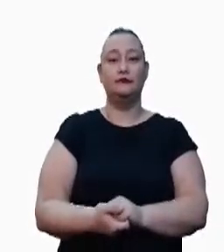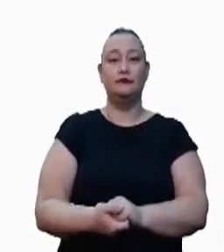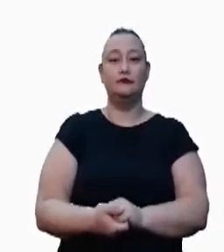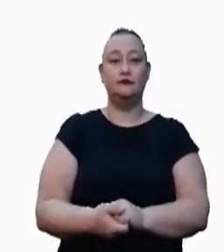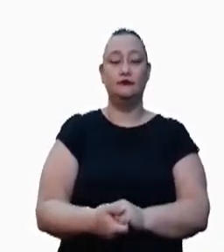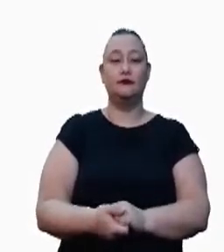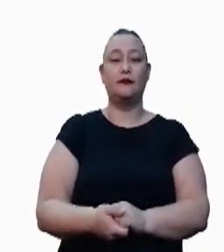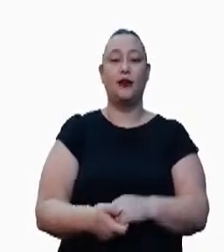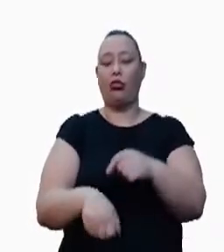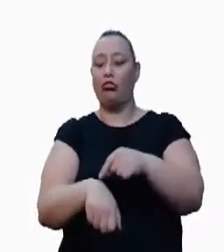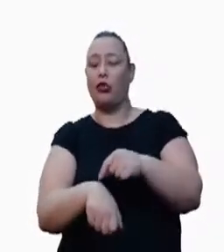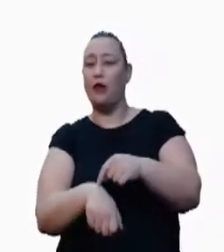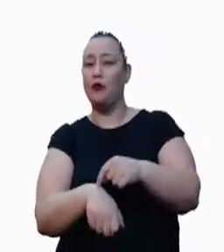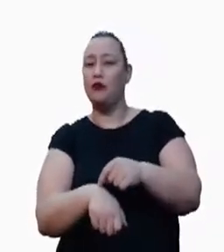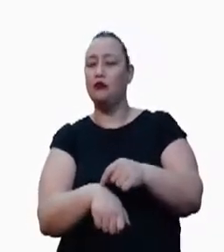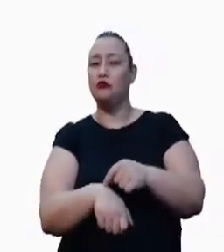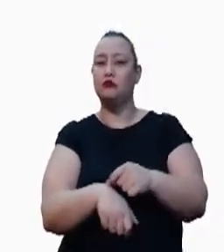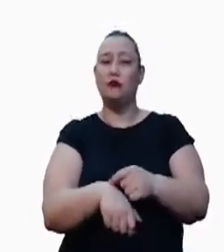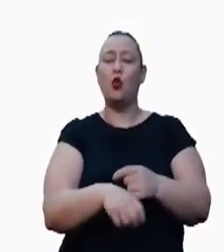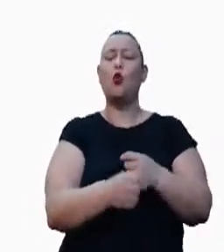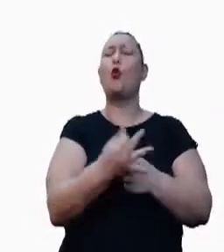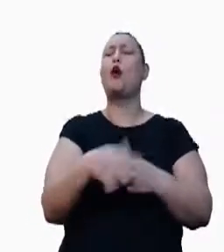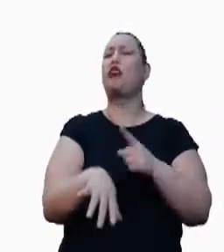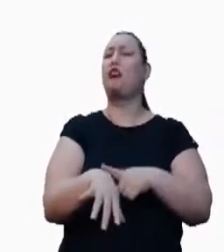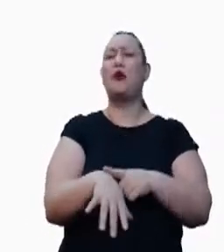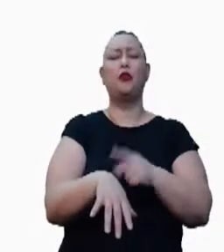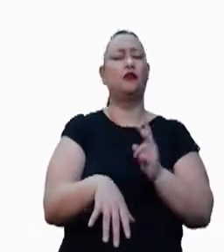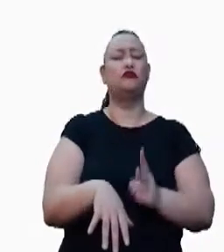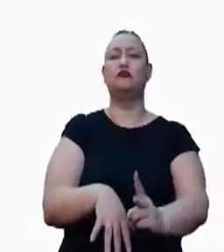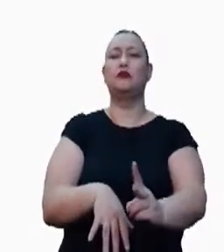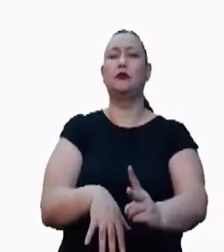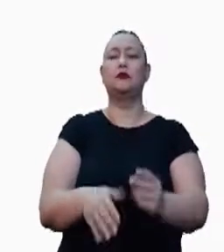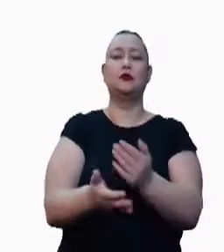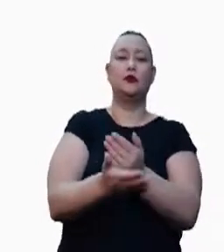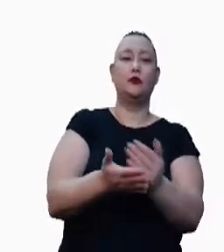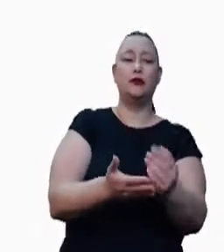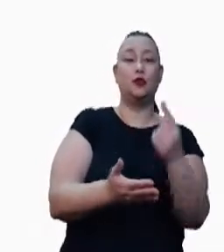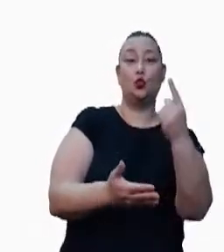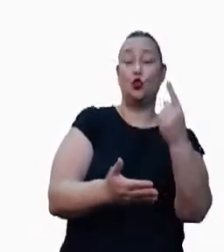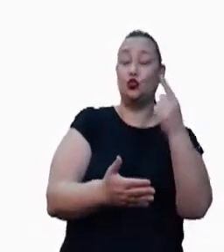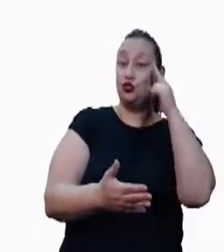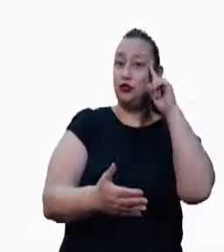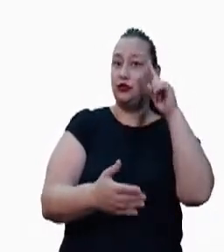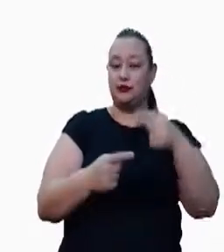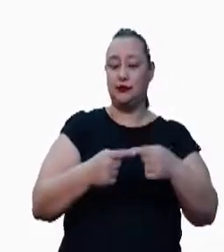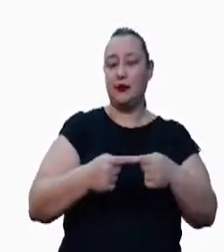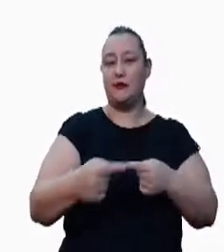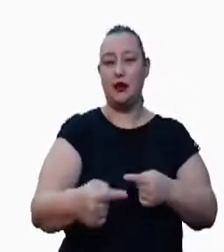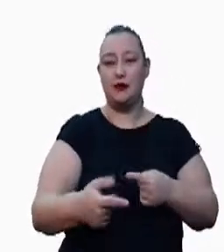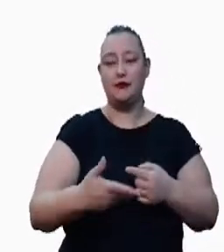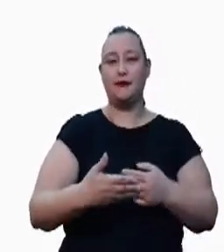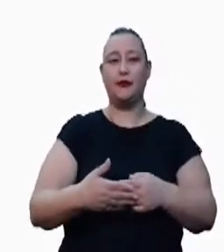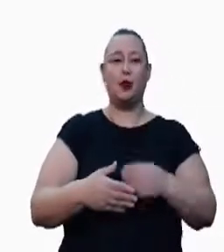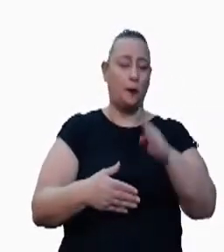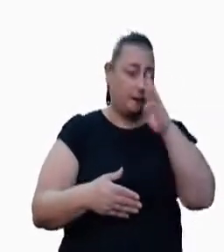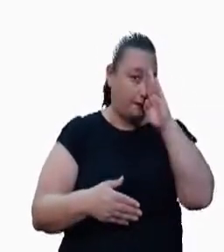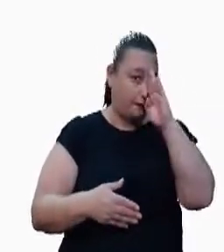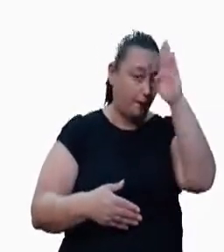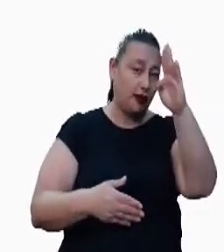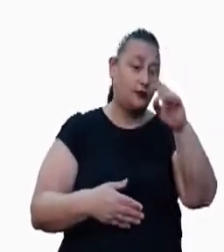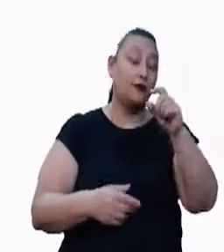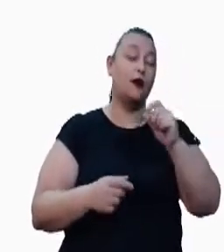O tempo de ação. A toxina, ela começa a fazer ação em dias a semanas, tá? O pico dela de